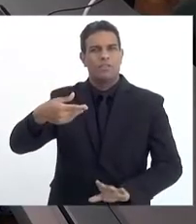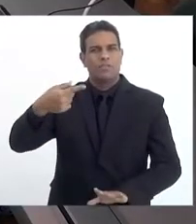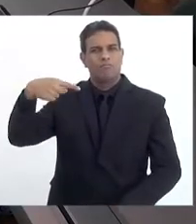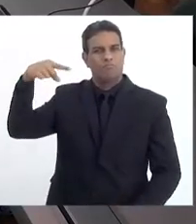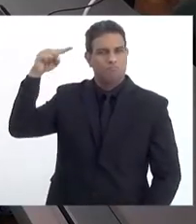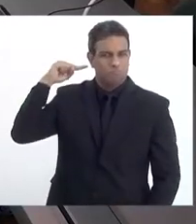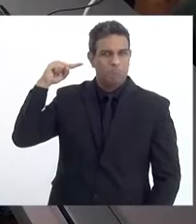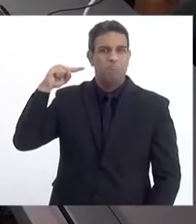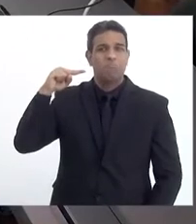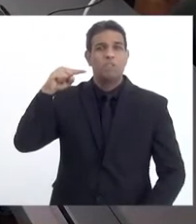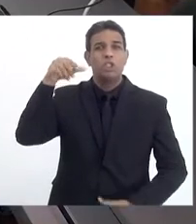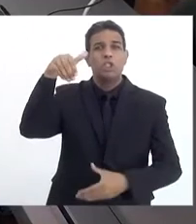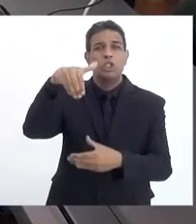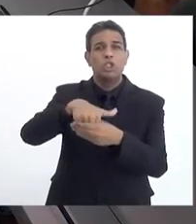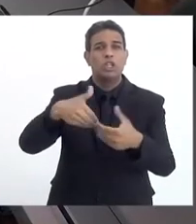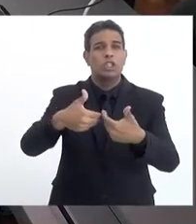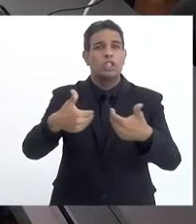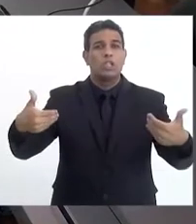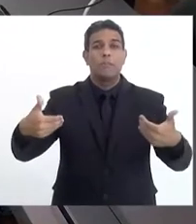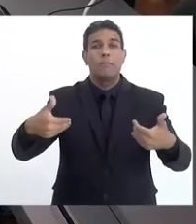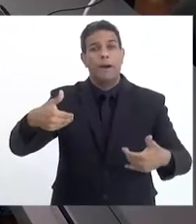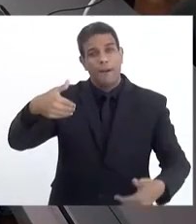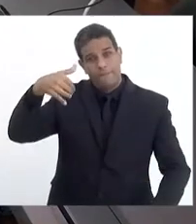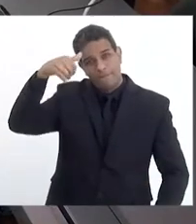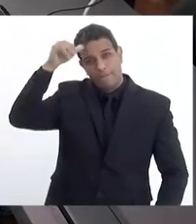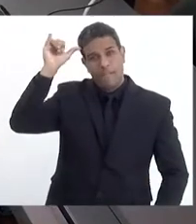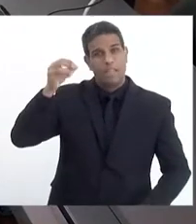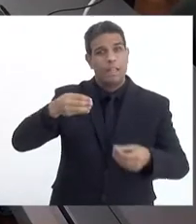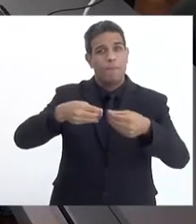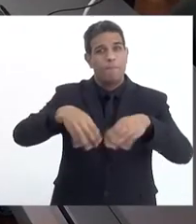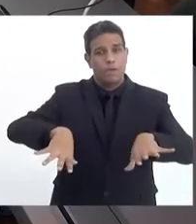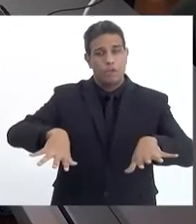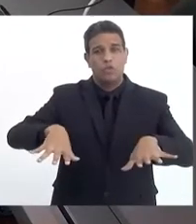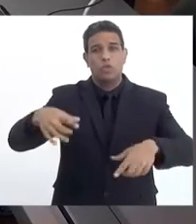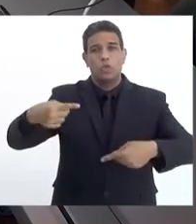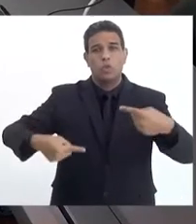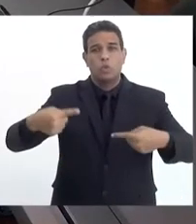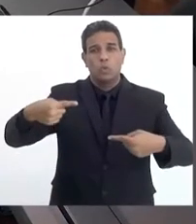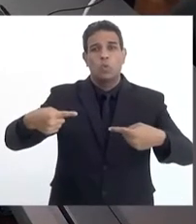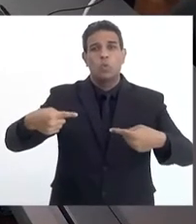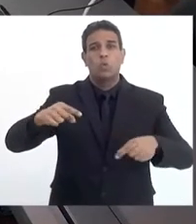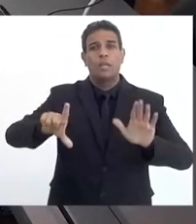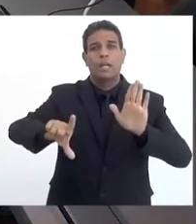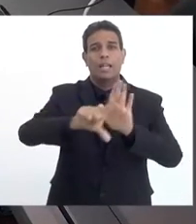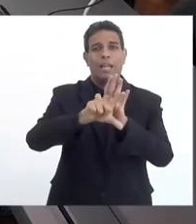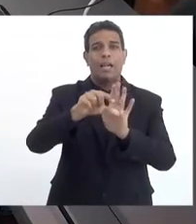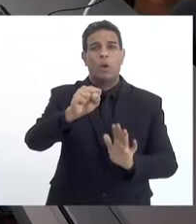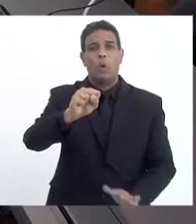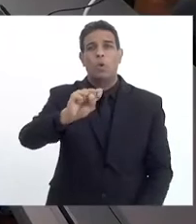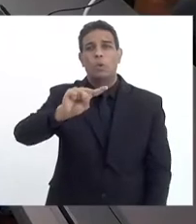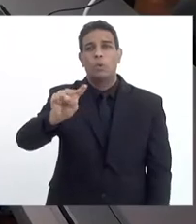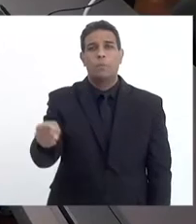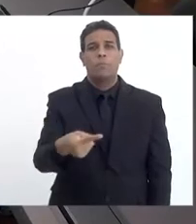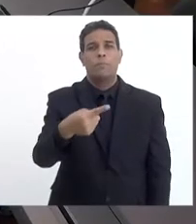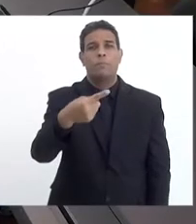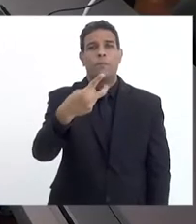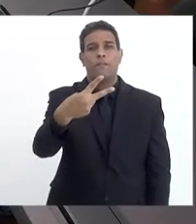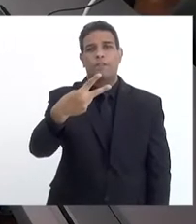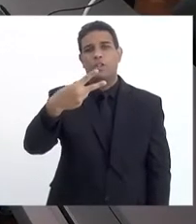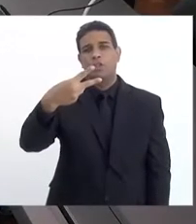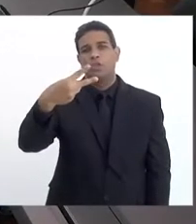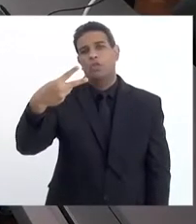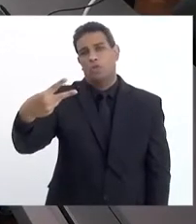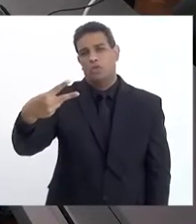com o voto em separado pela prejudicabilidade, por conta da lei 8.022. É, já tem a lei.